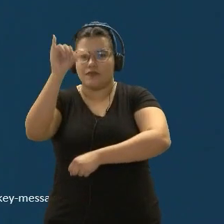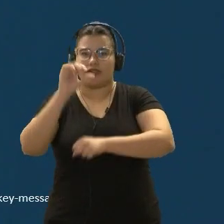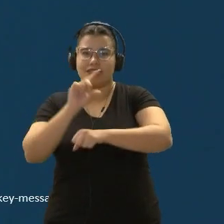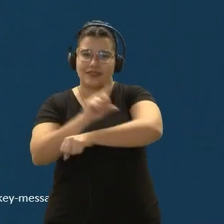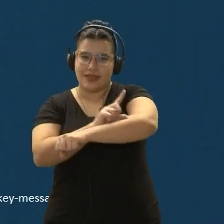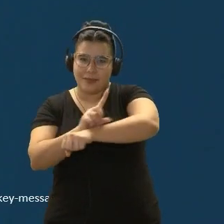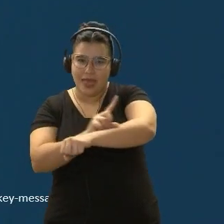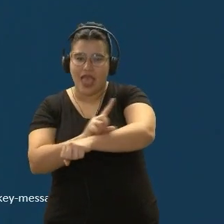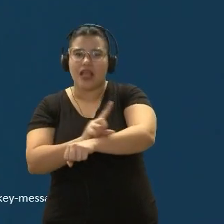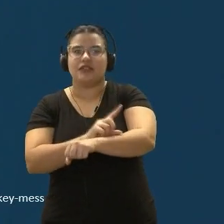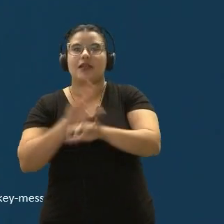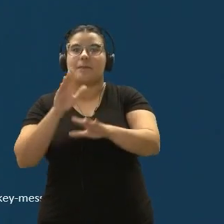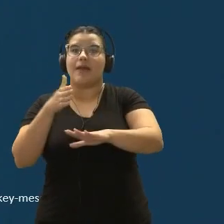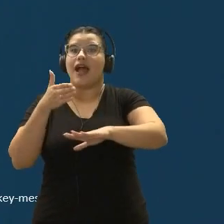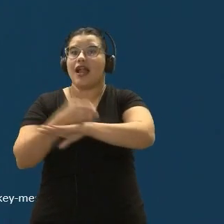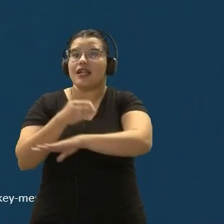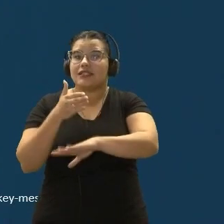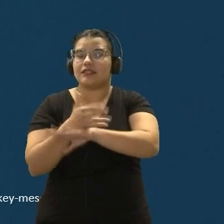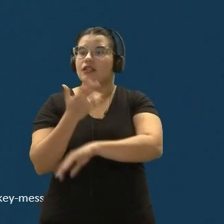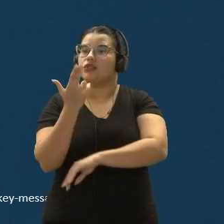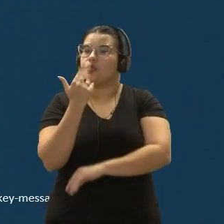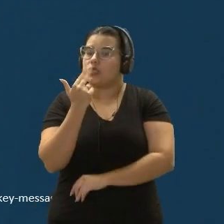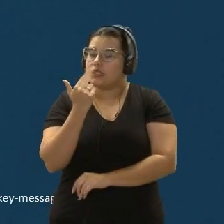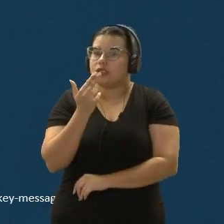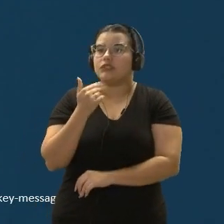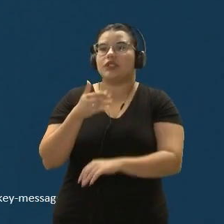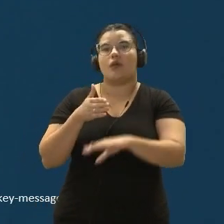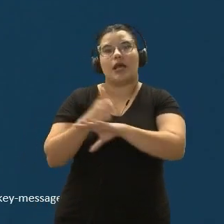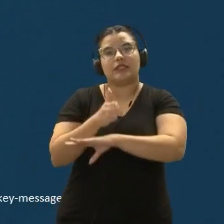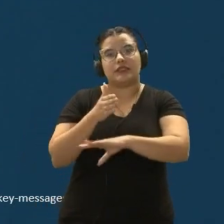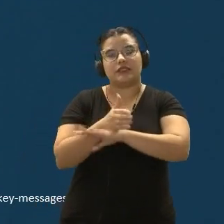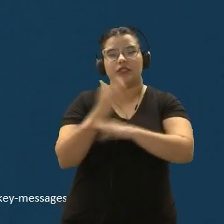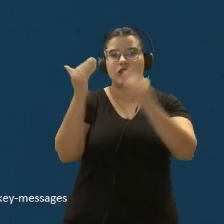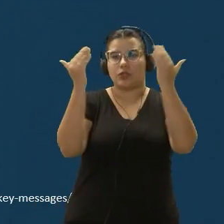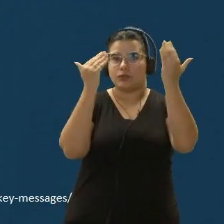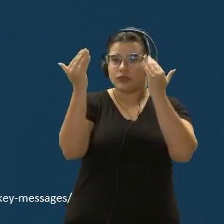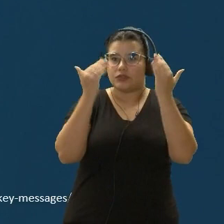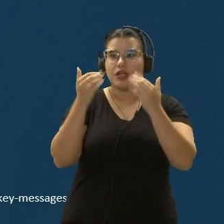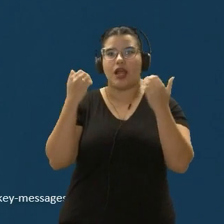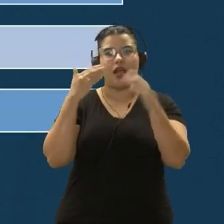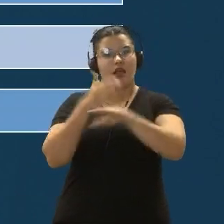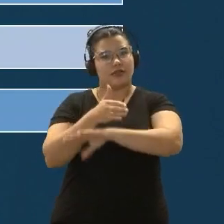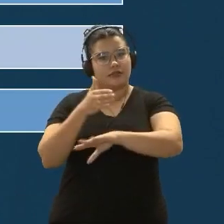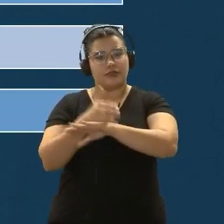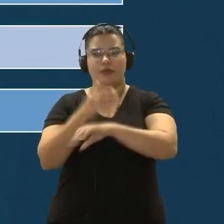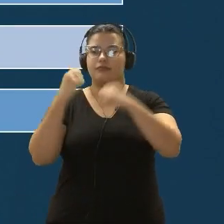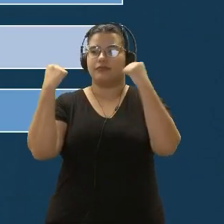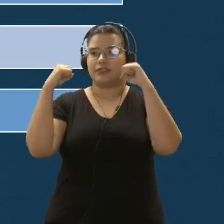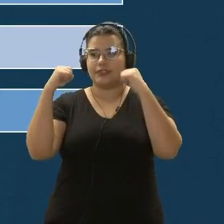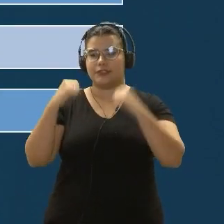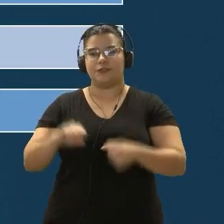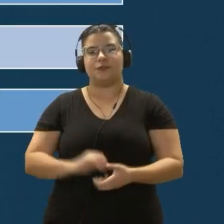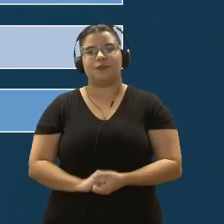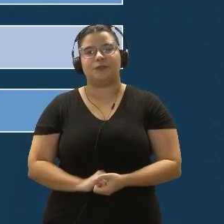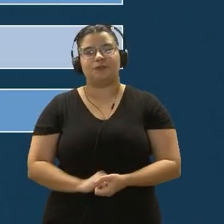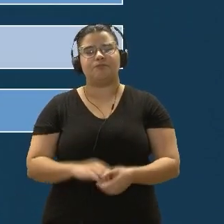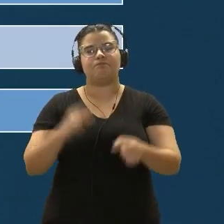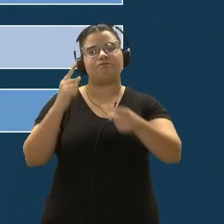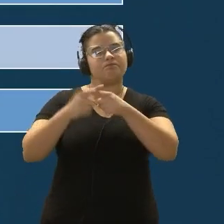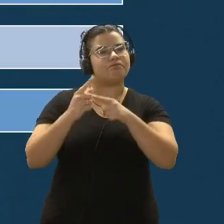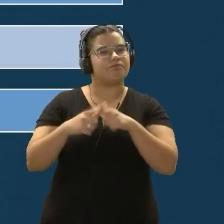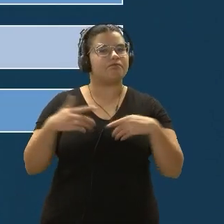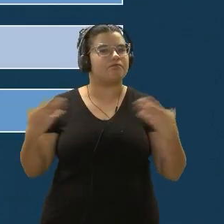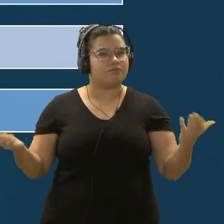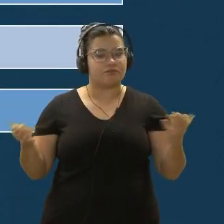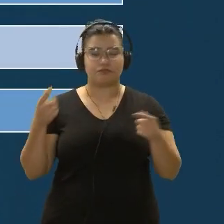mas também acesso à nutrição, acesso psicossocial e acesso ao exercício. Por quê? Porque o